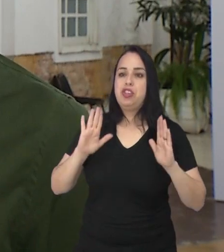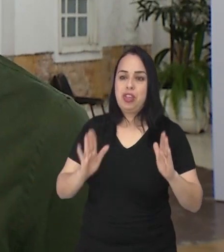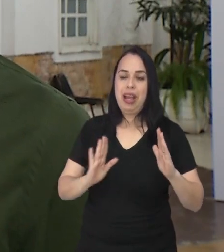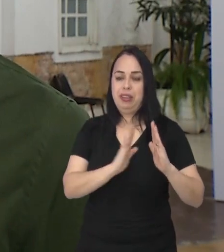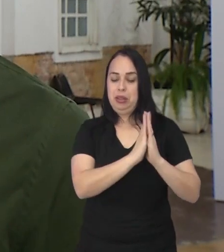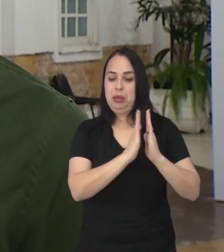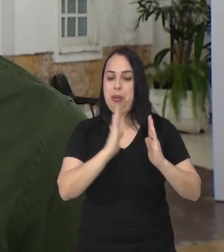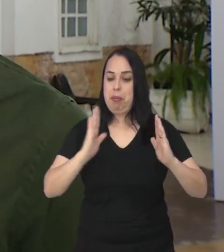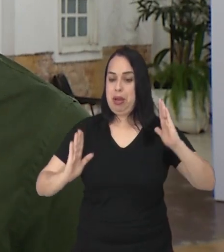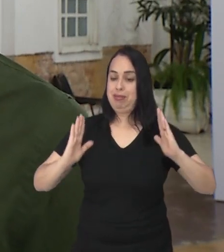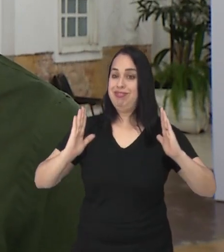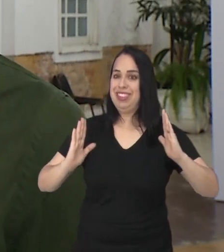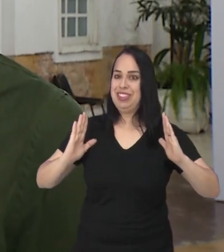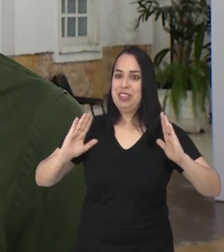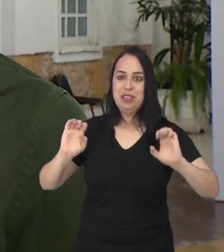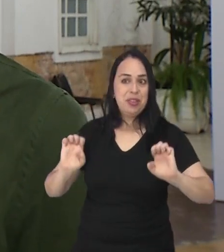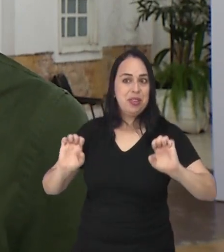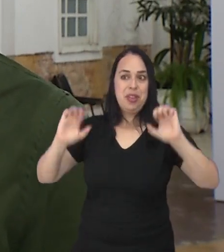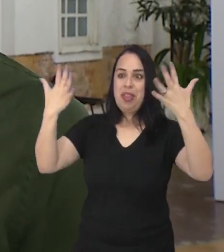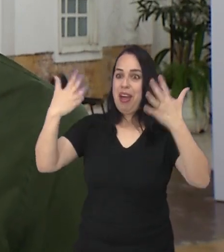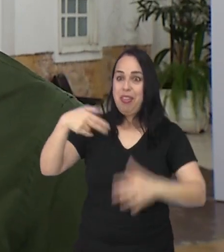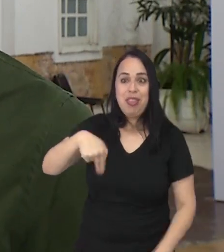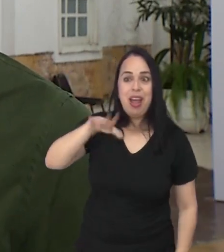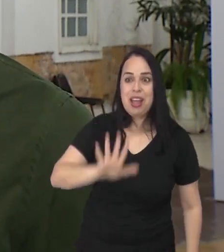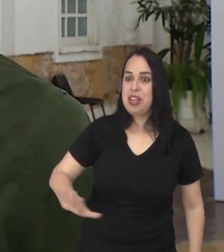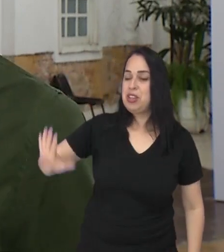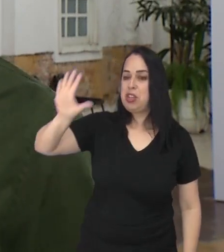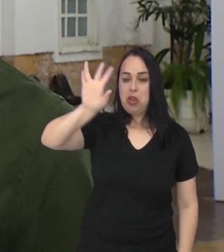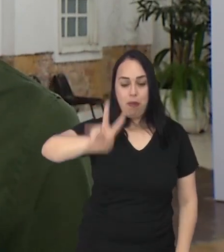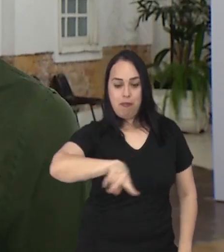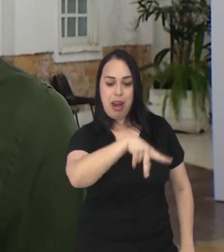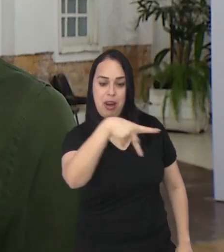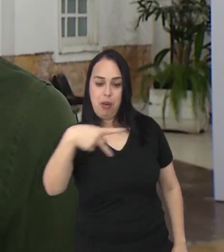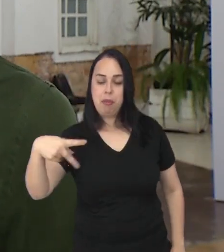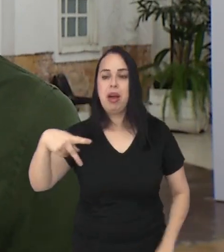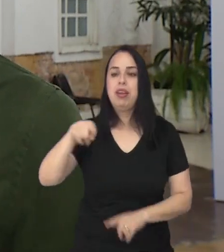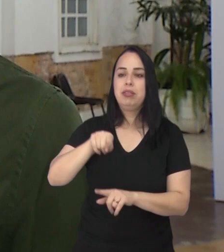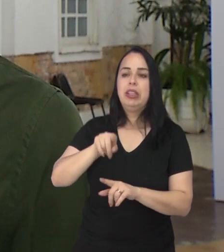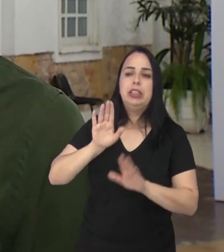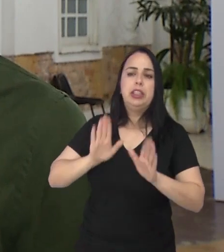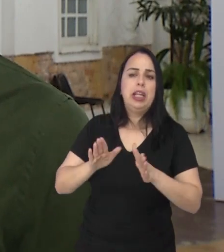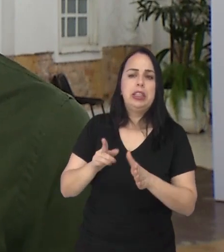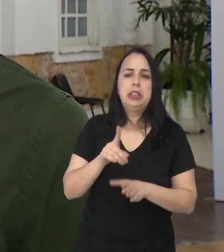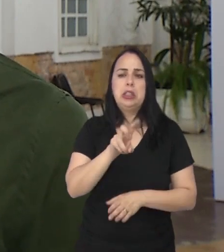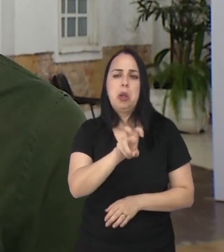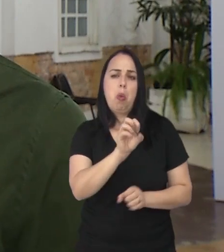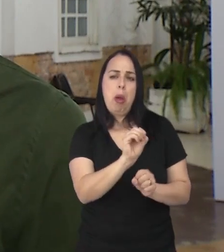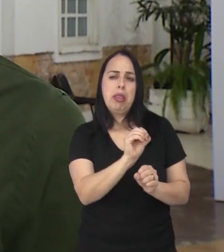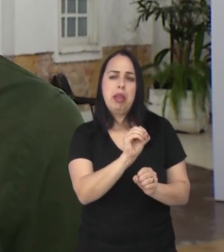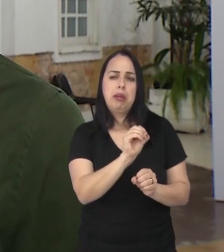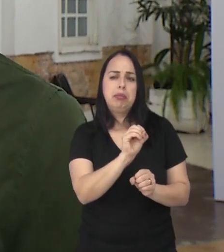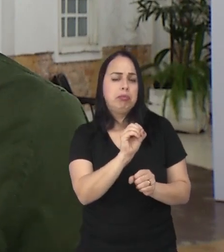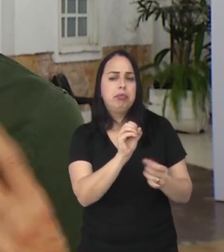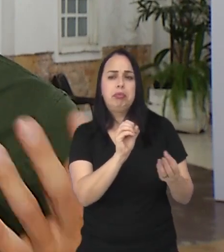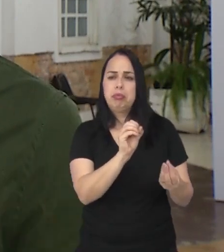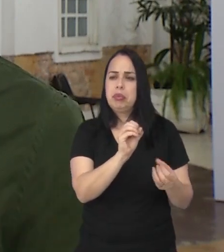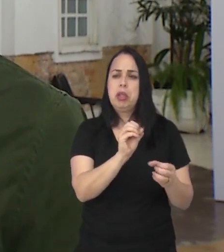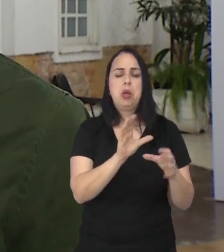melhores edições do Festivale daqui de São José dos Campos, que é o Festival Nacional do Vale do Paraíba. Nós tivemos mais de